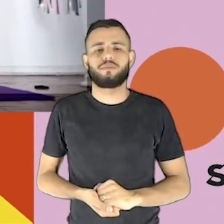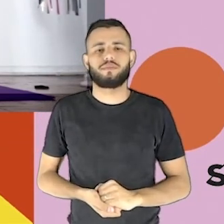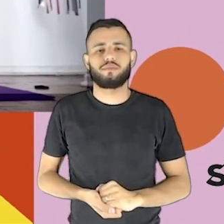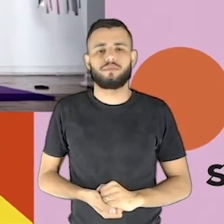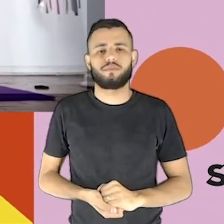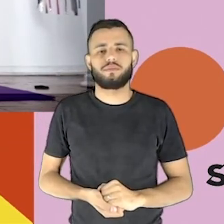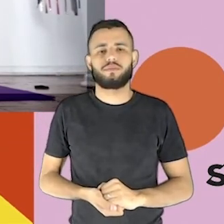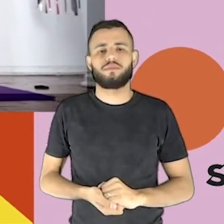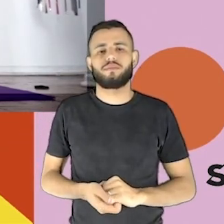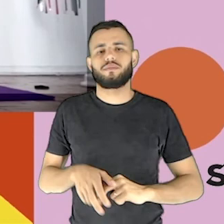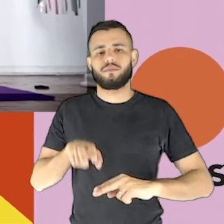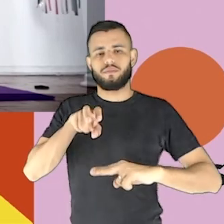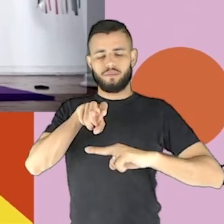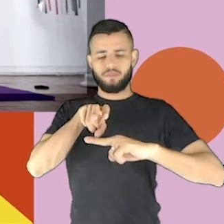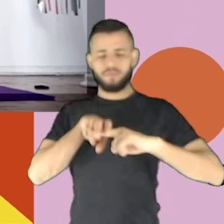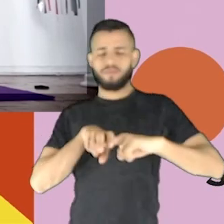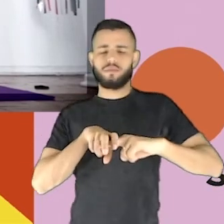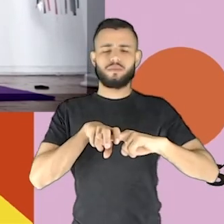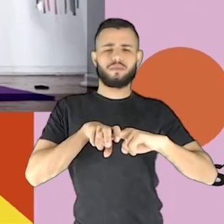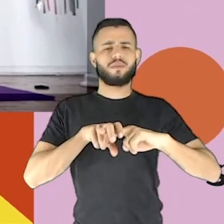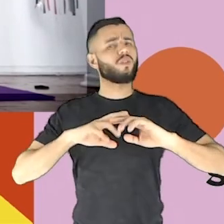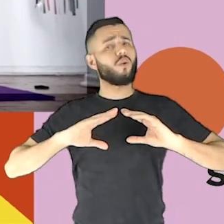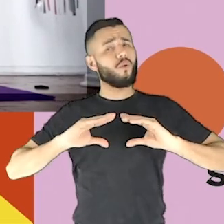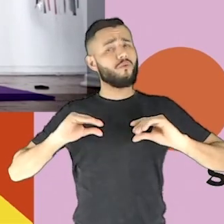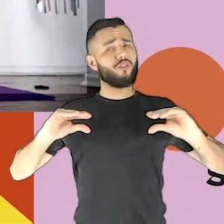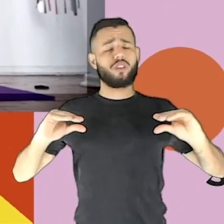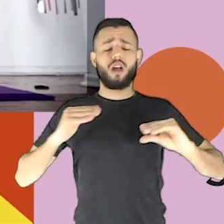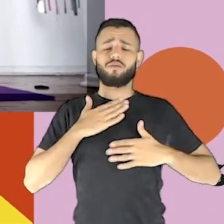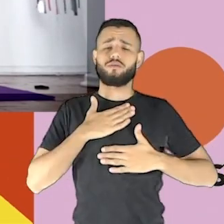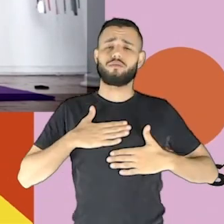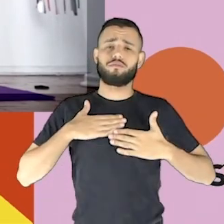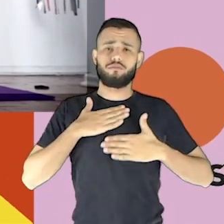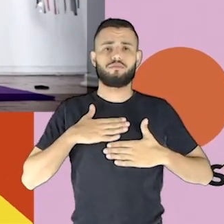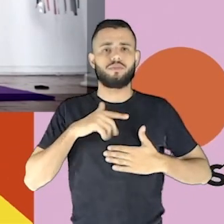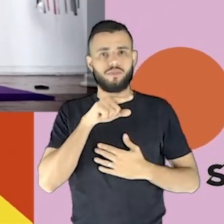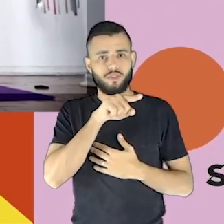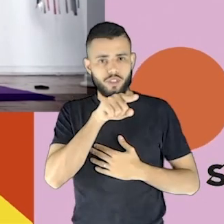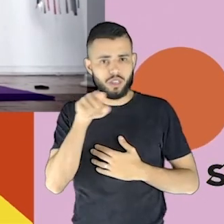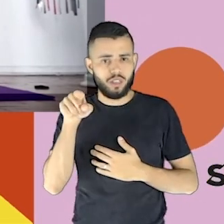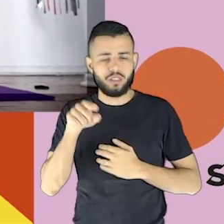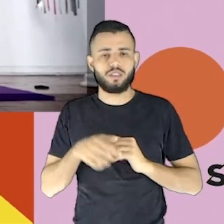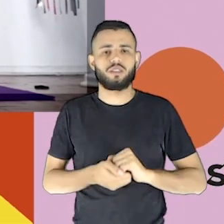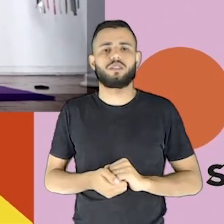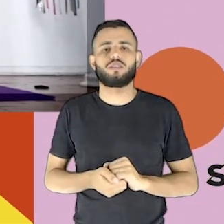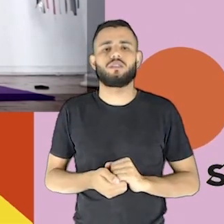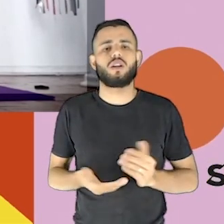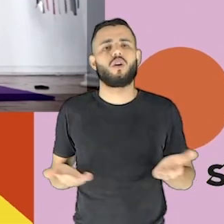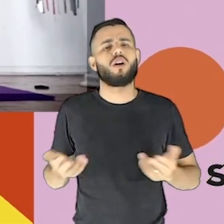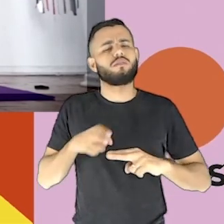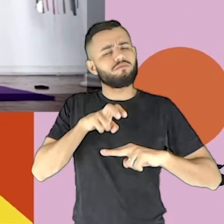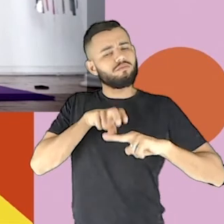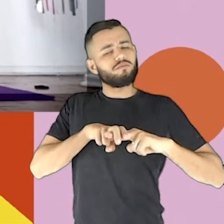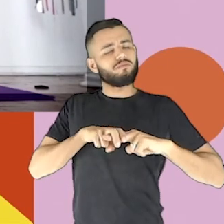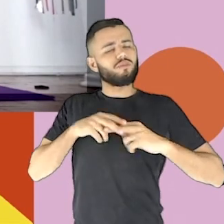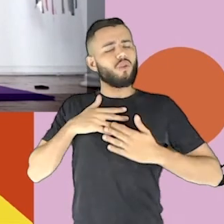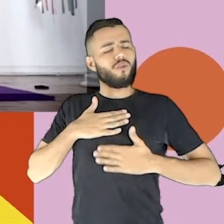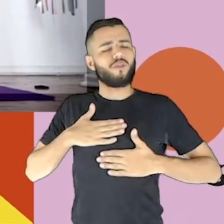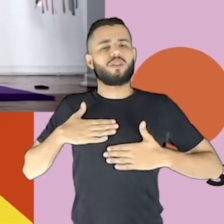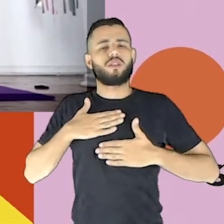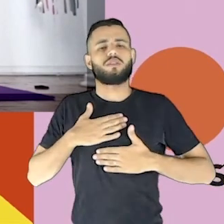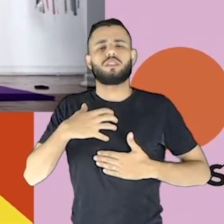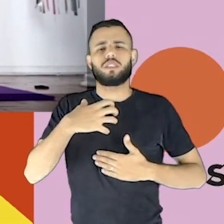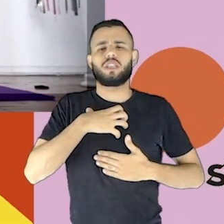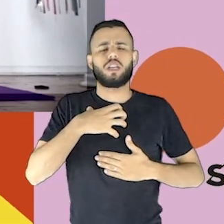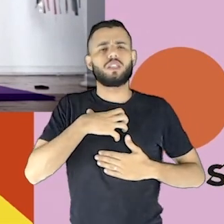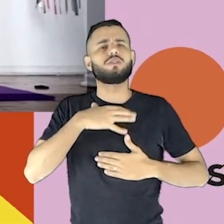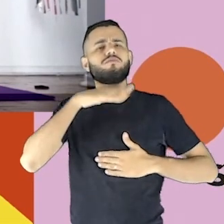E sentando, senta de uma forma confortável para você. Sentando dessa forma confortável, sente seus isquios no chão,